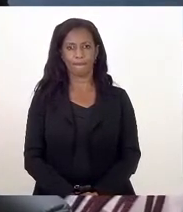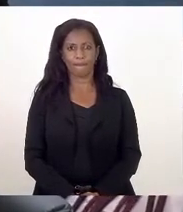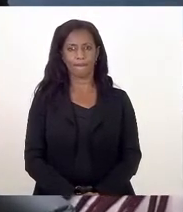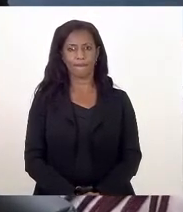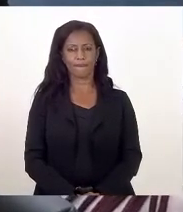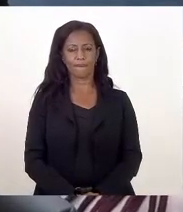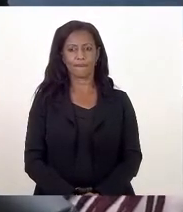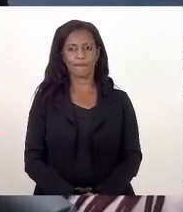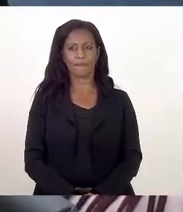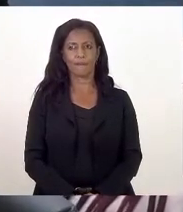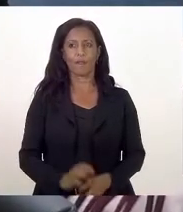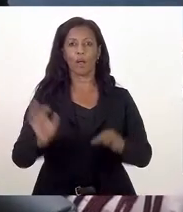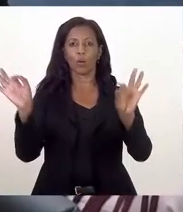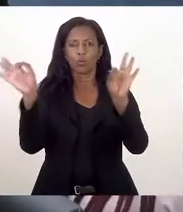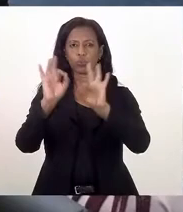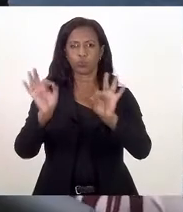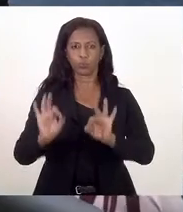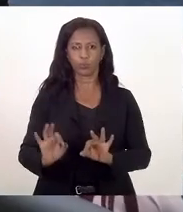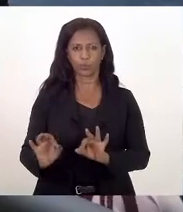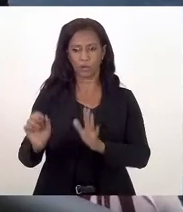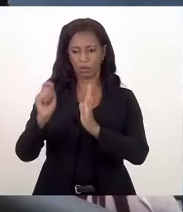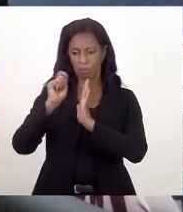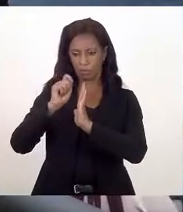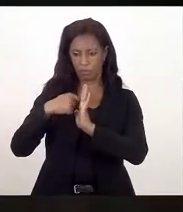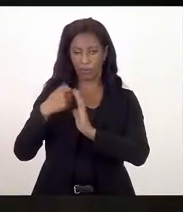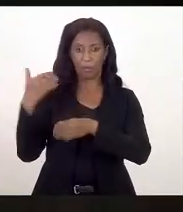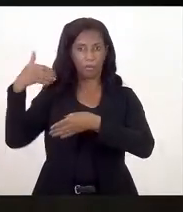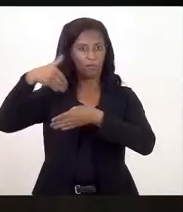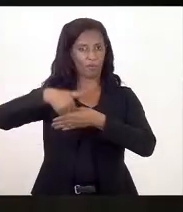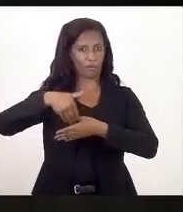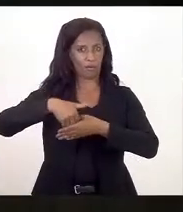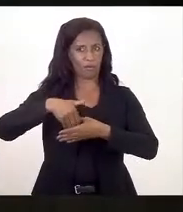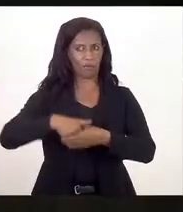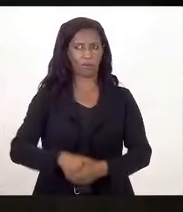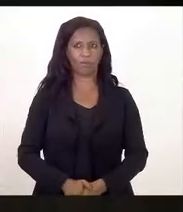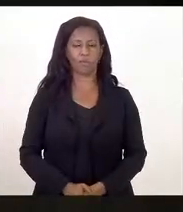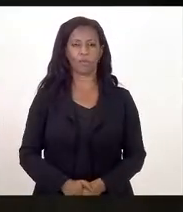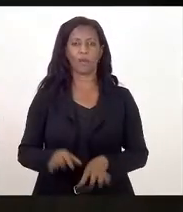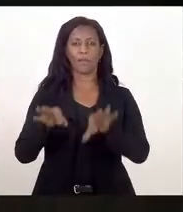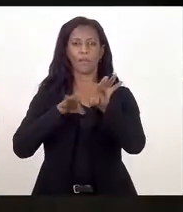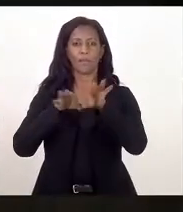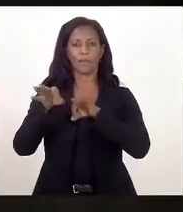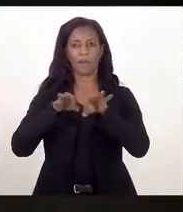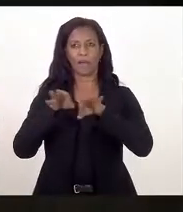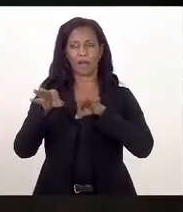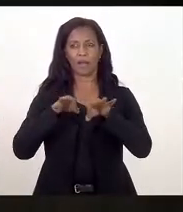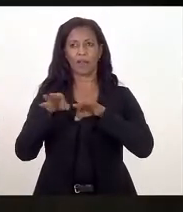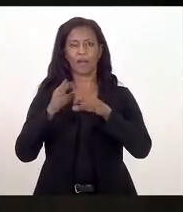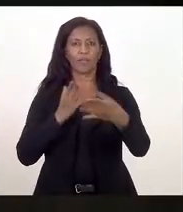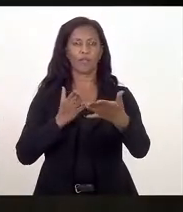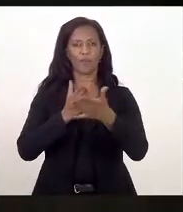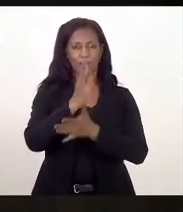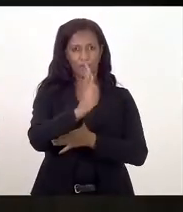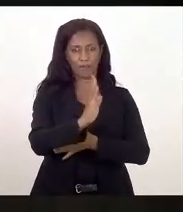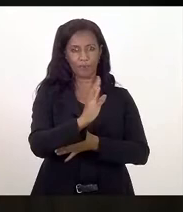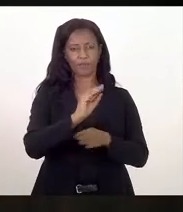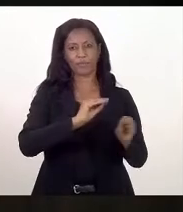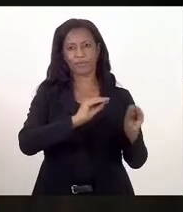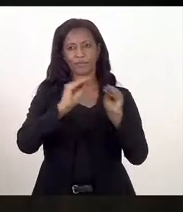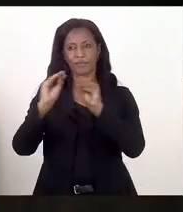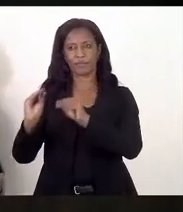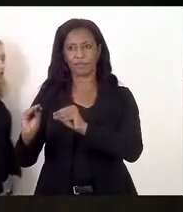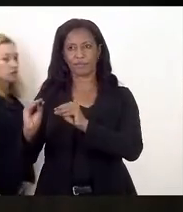não vendo nenhum orador inscrito para declaração de voto o projeto foi aprovado vai